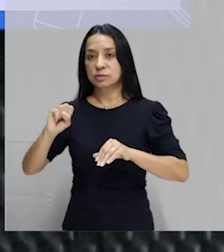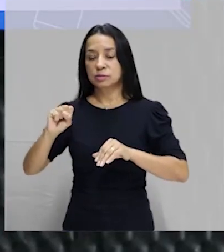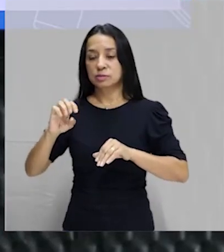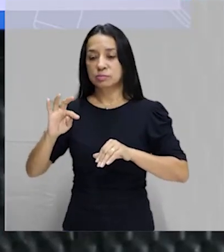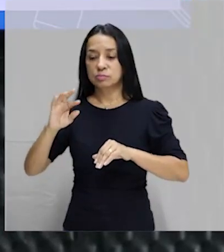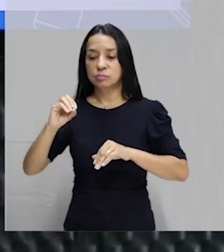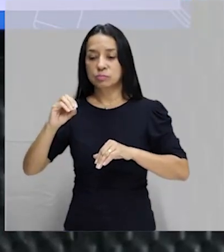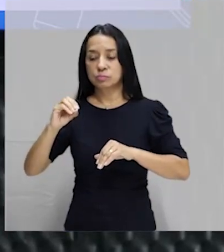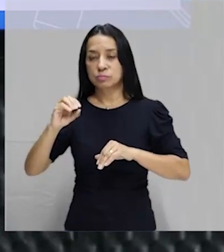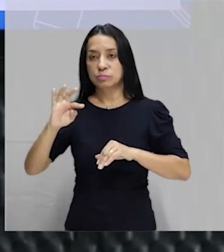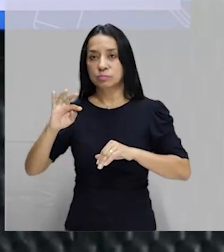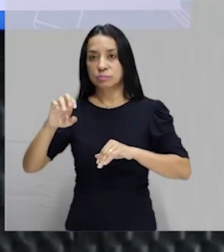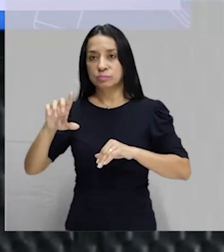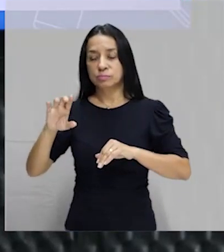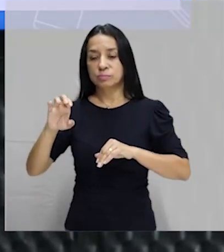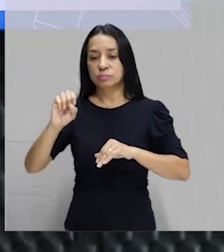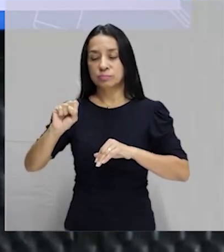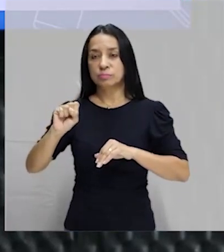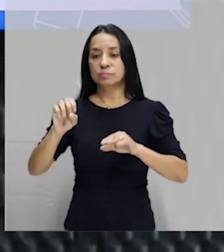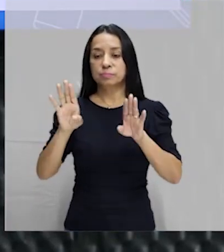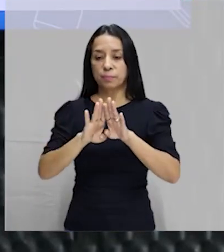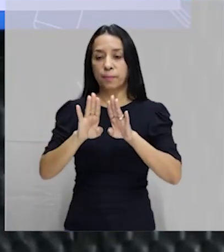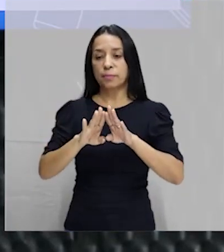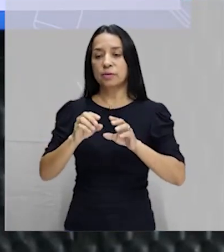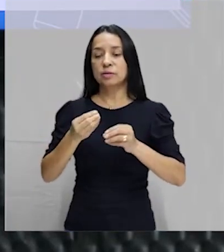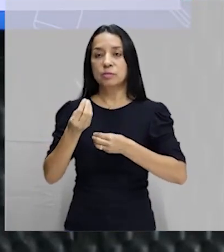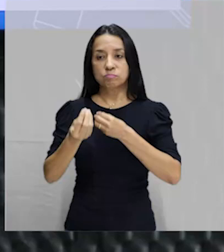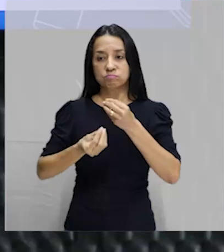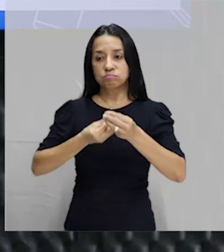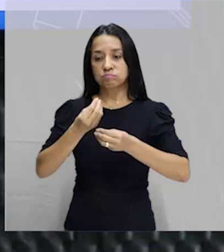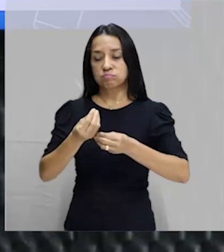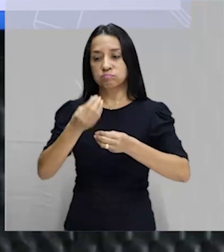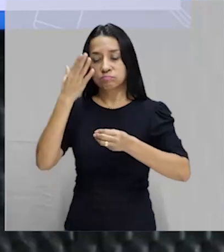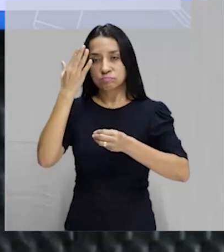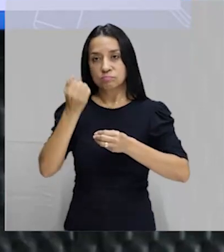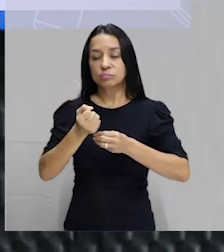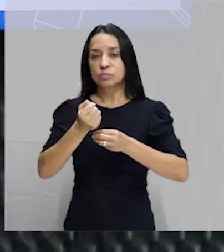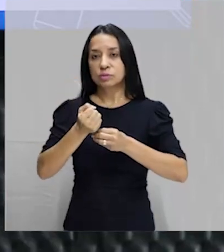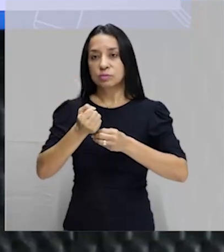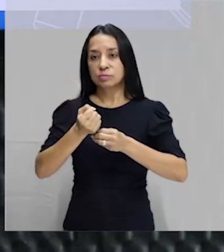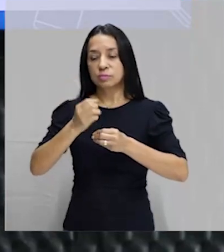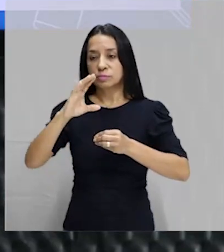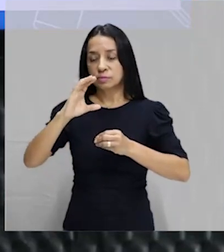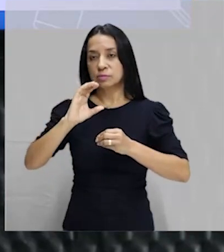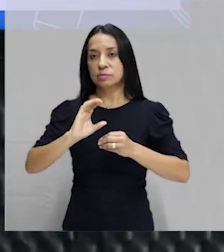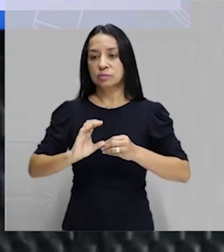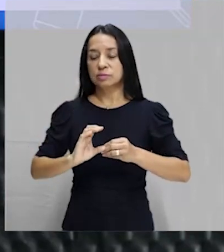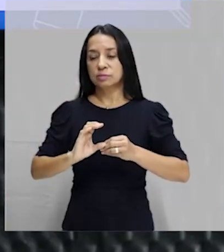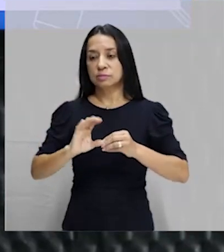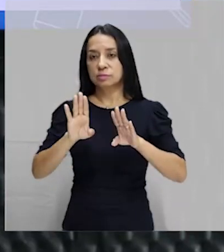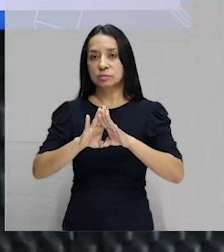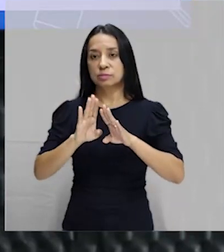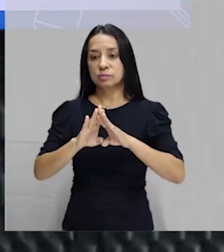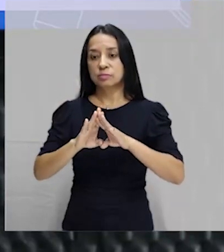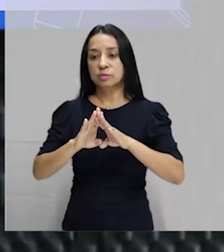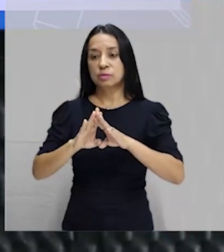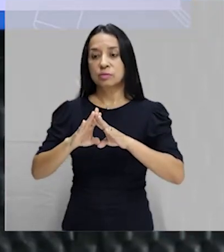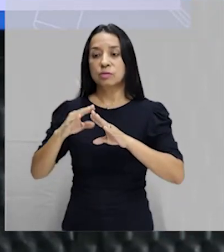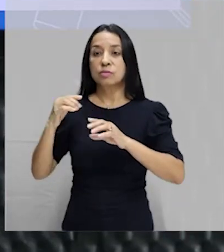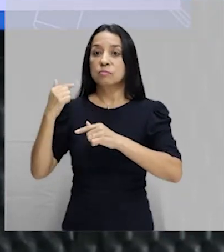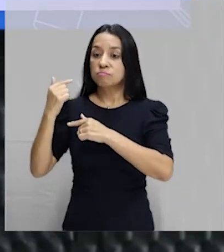a noção de cidadania, que também foi uma herança cultural deixada pelos